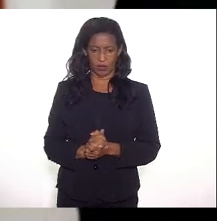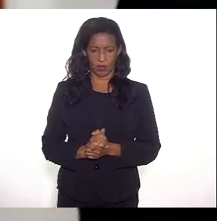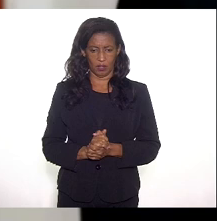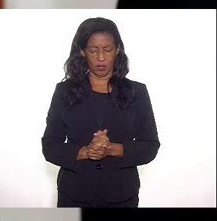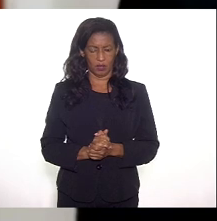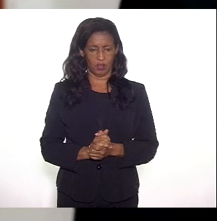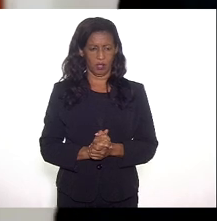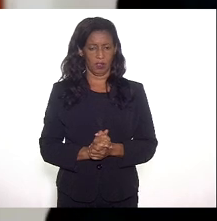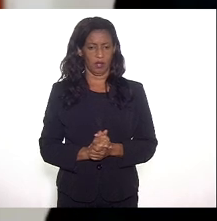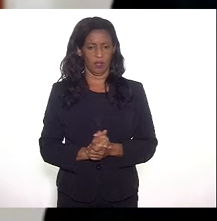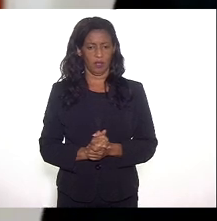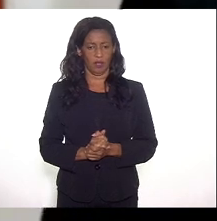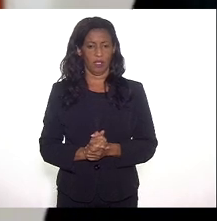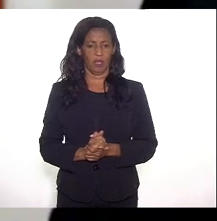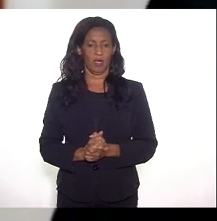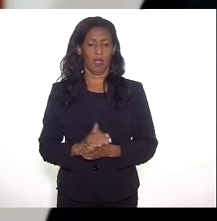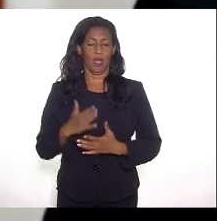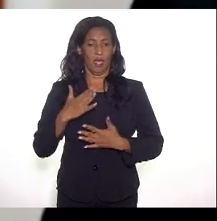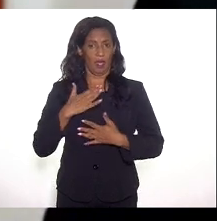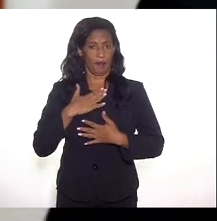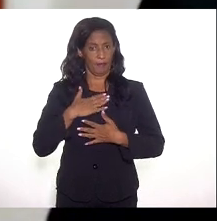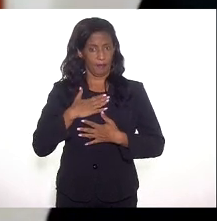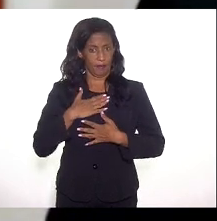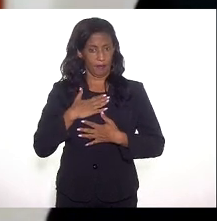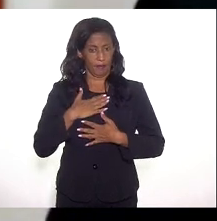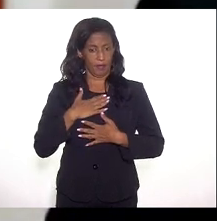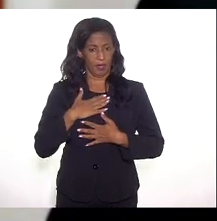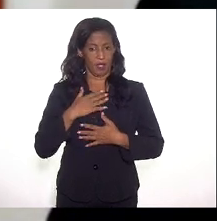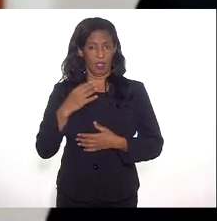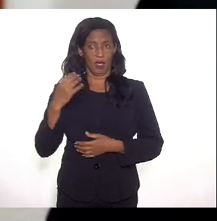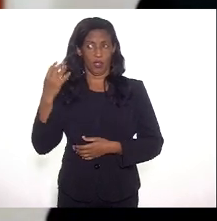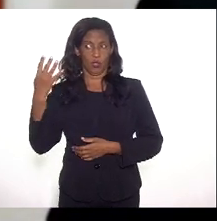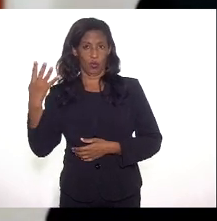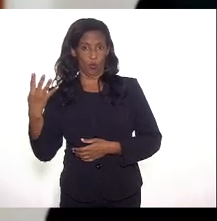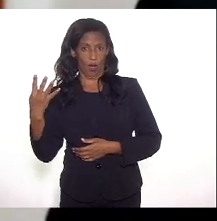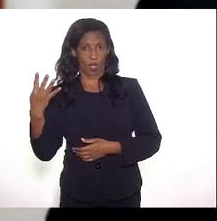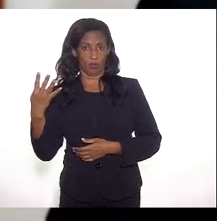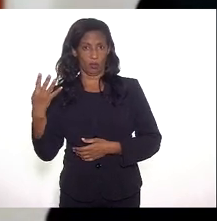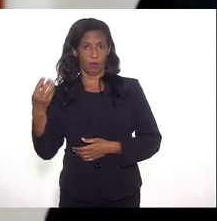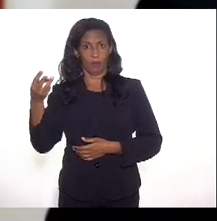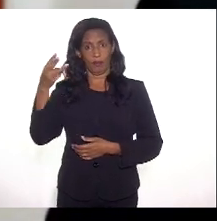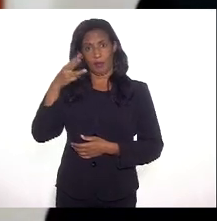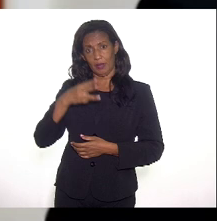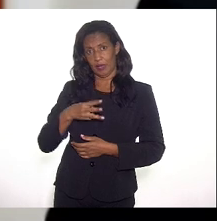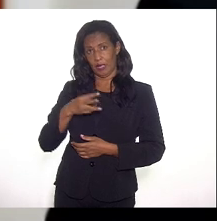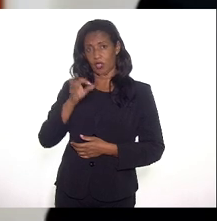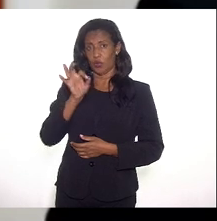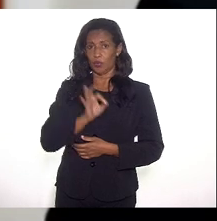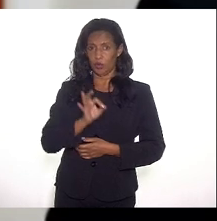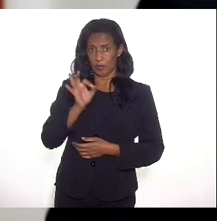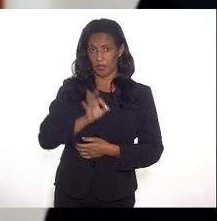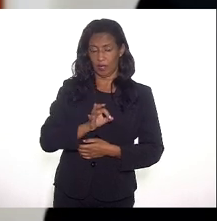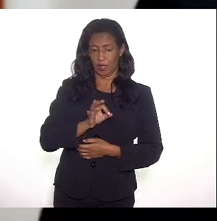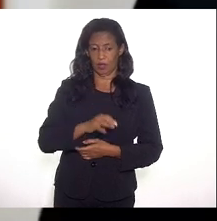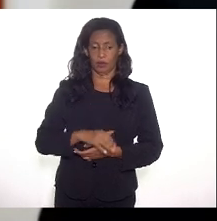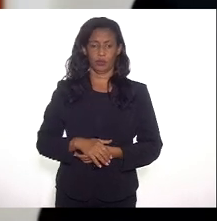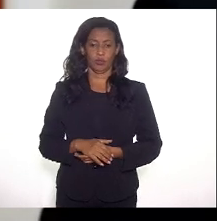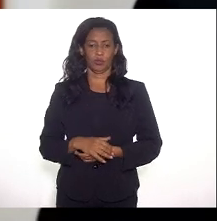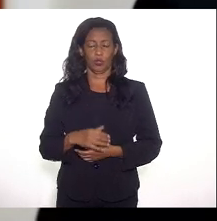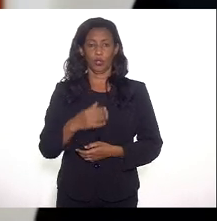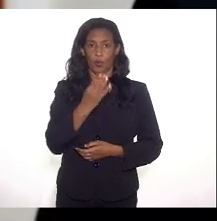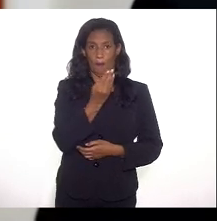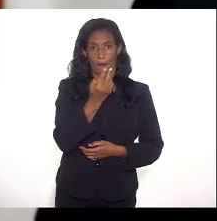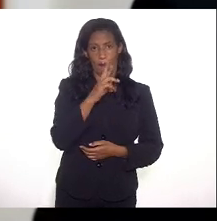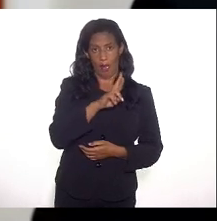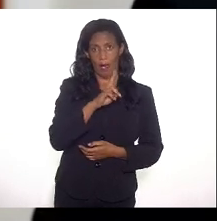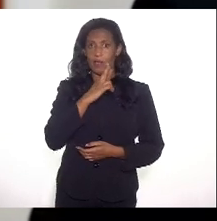4%. A minha intenção não é essa. A minha intenção é de trazer de 4 para 3, que é a alíquota de Minas, dos bares e